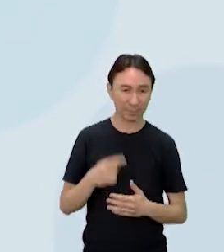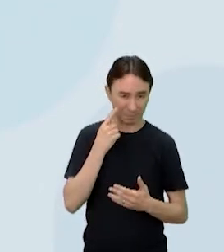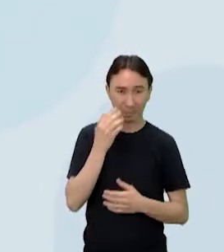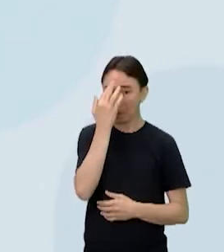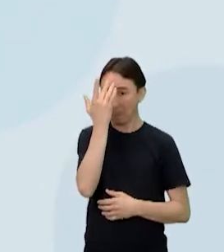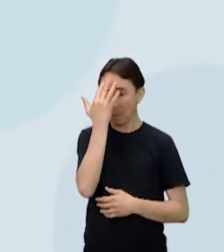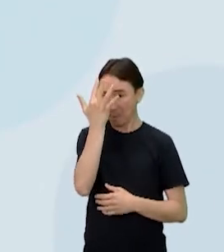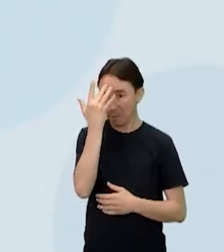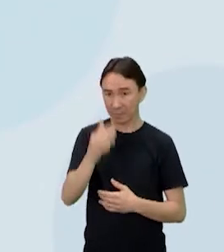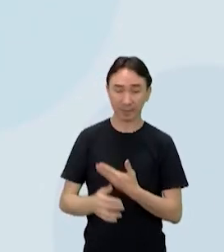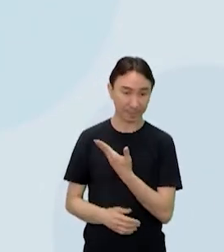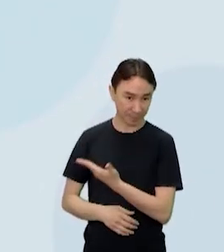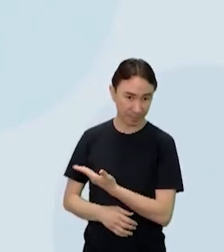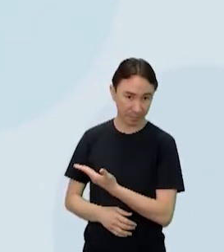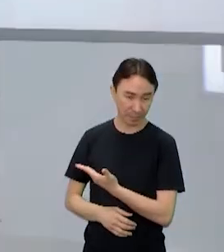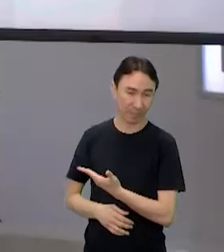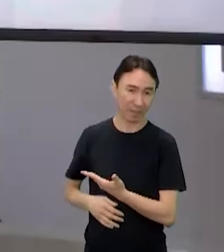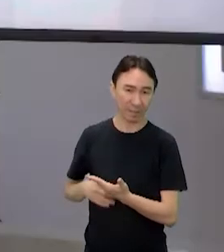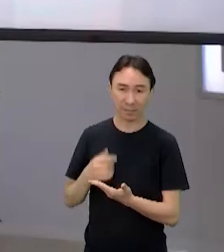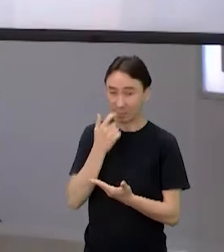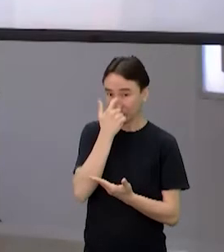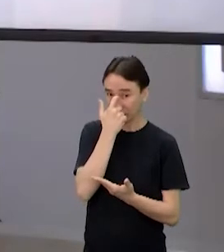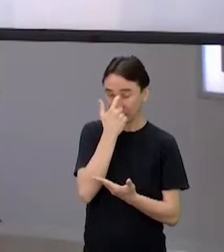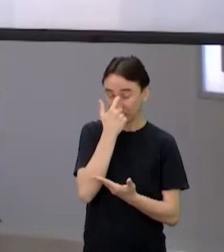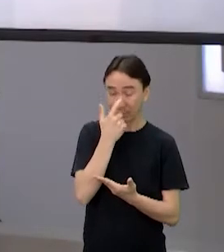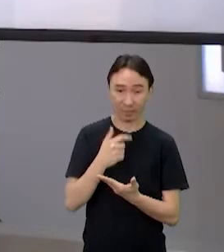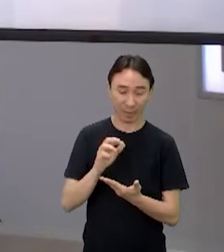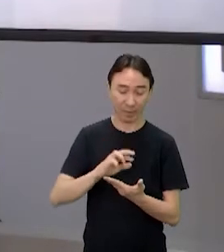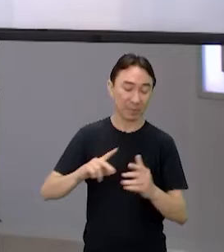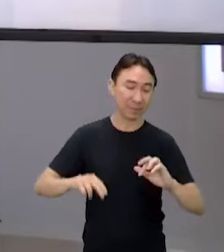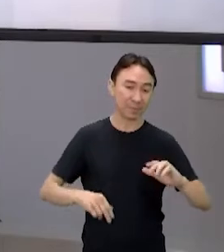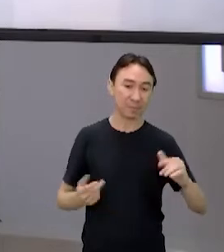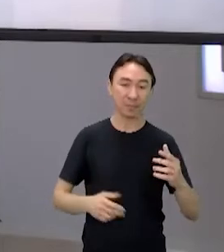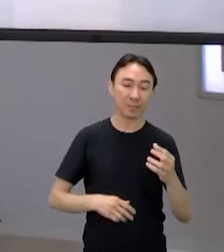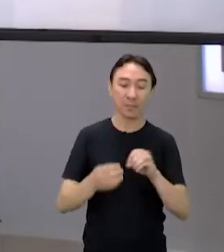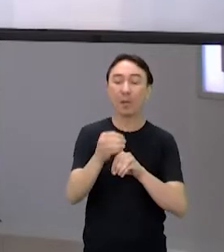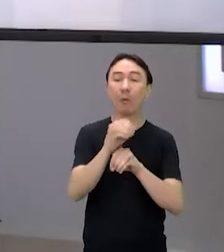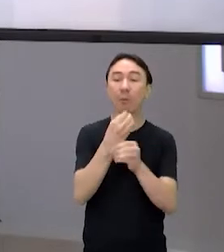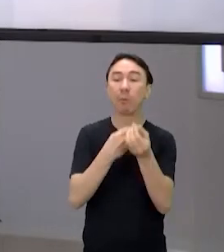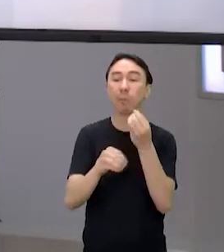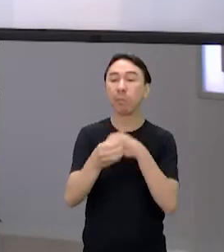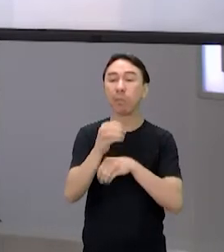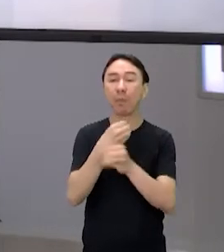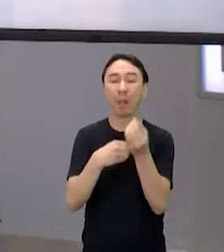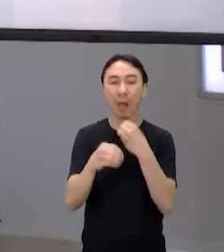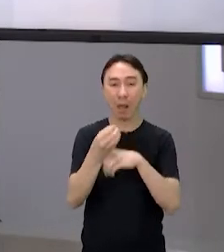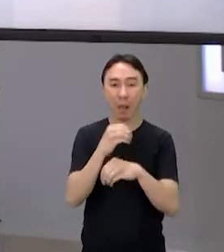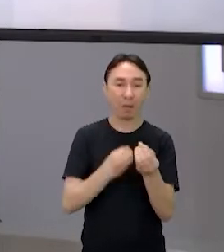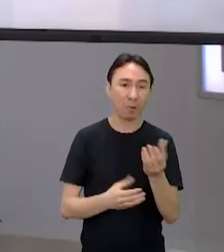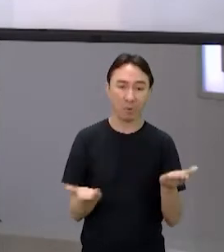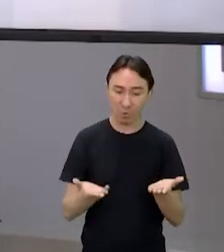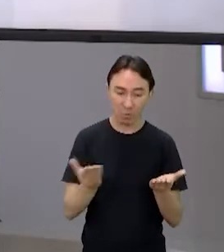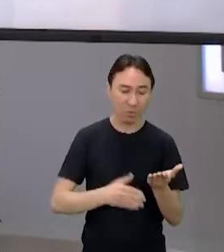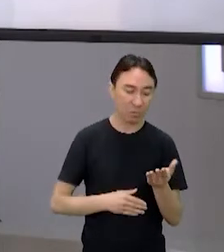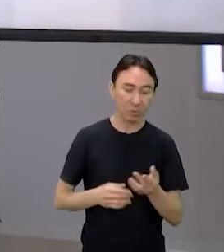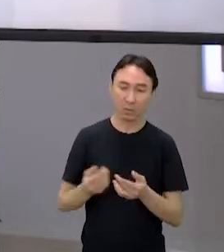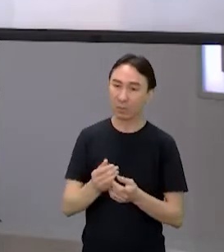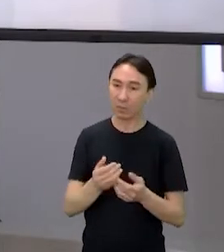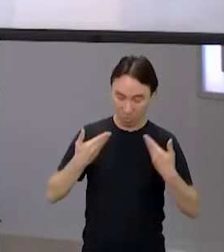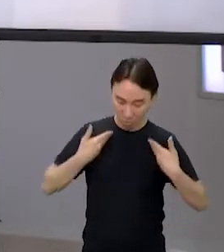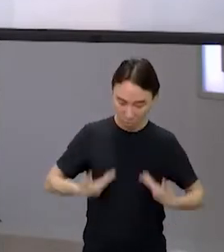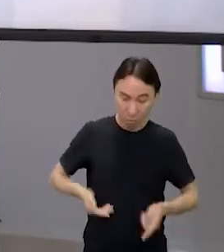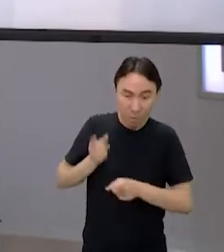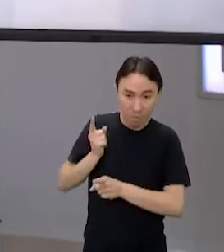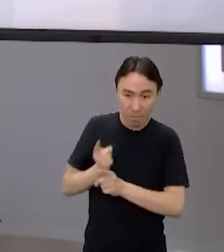Haldane, esses complexos, né, ou essas moléculas que a gente encontra hoje no nosso corpo,